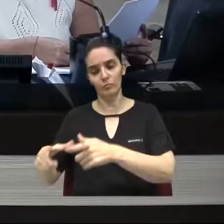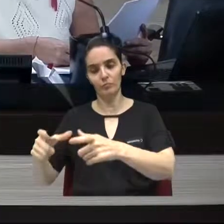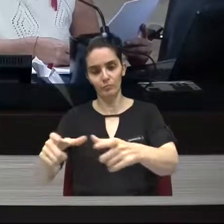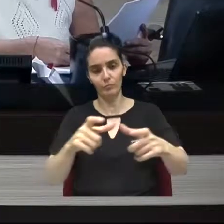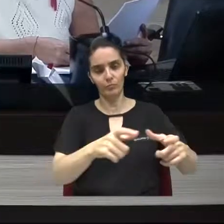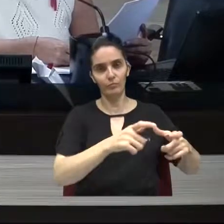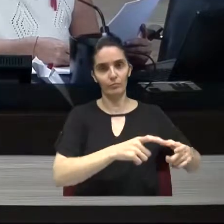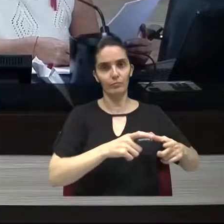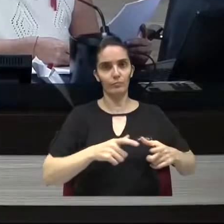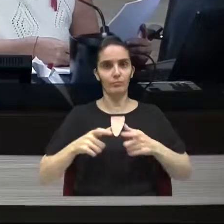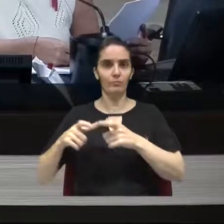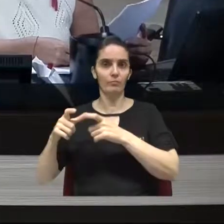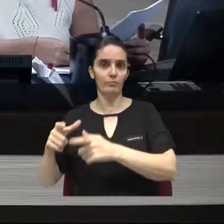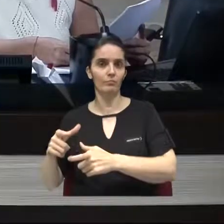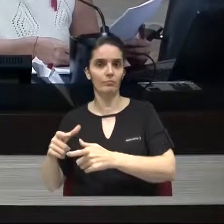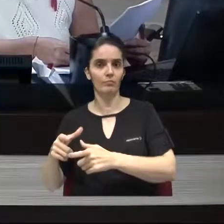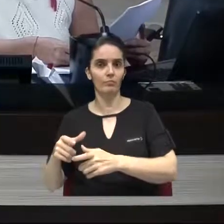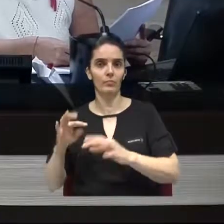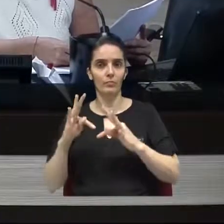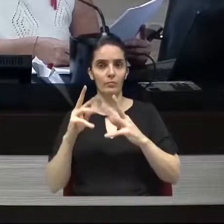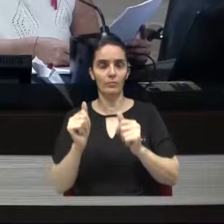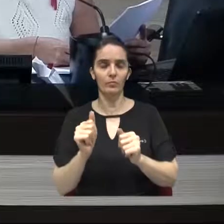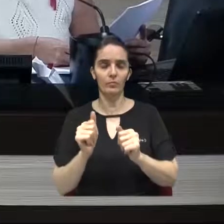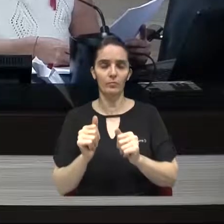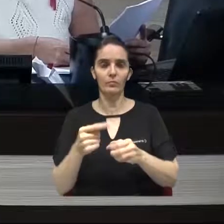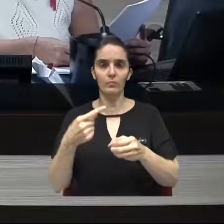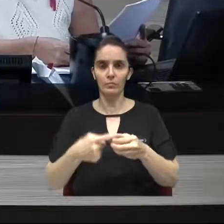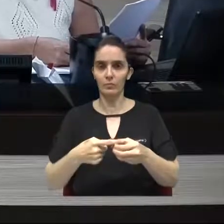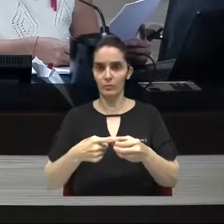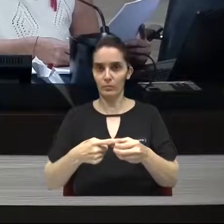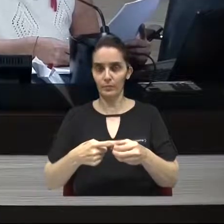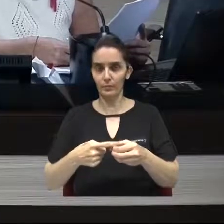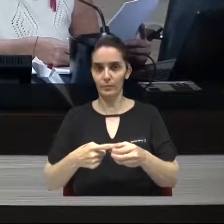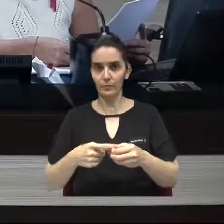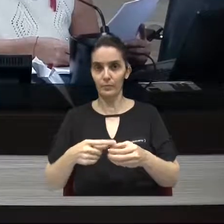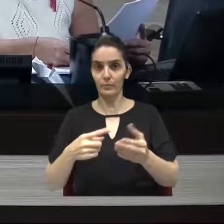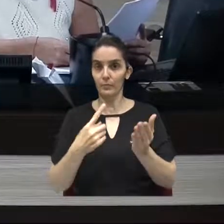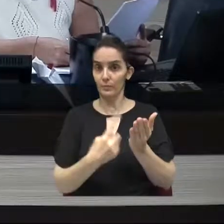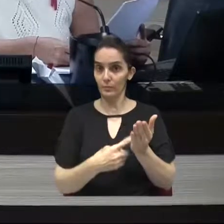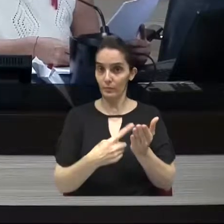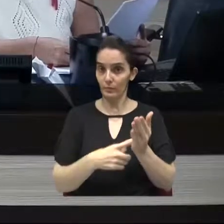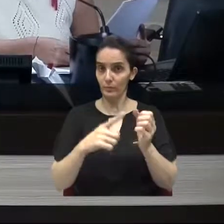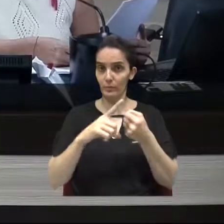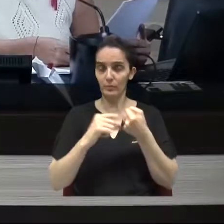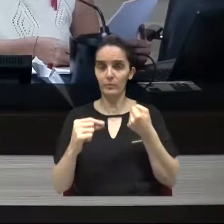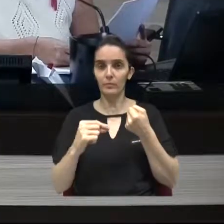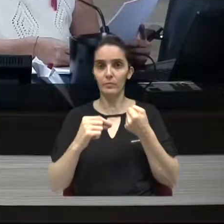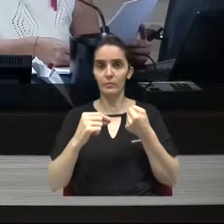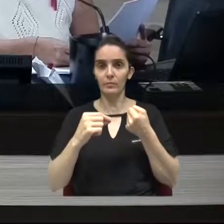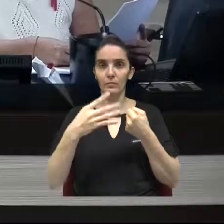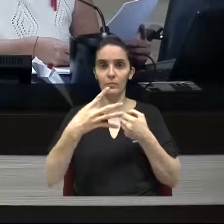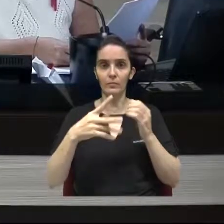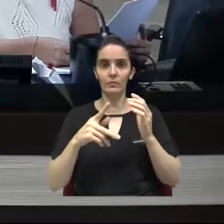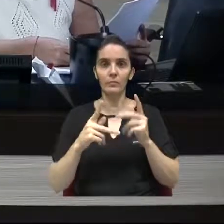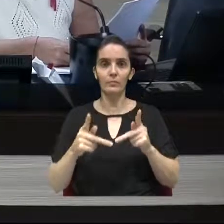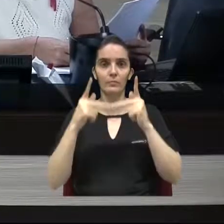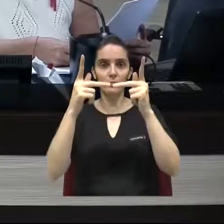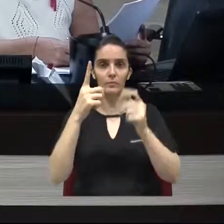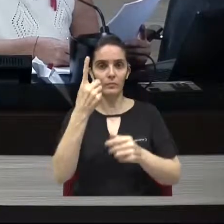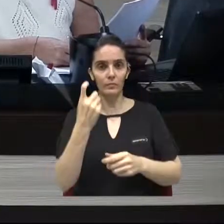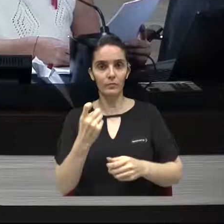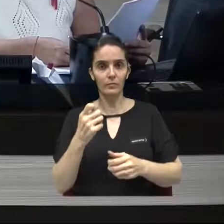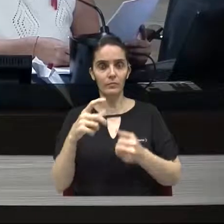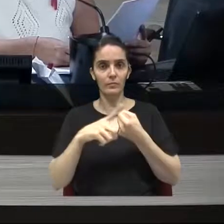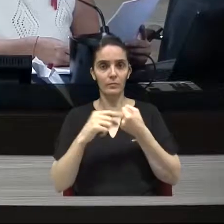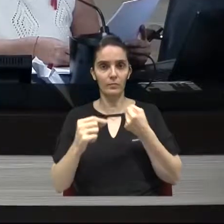bens, serviços e instalações do município. E em consonância ao disposto ao artigo 4º, parágrafo único, artigo